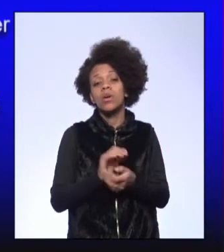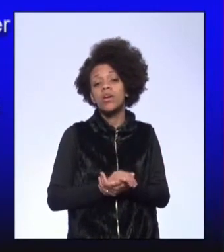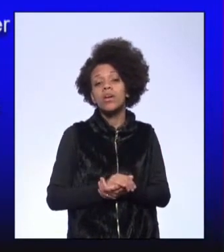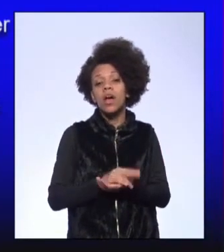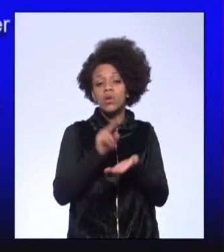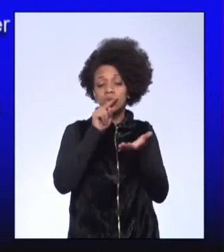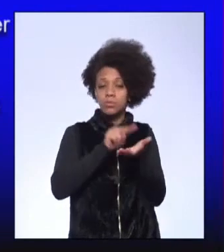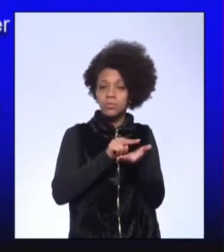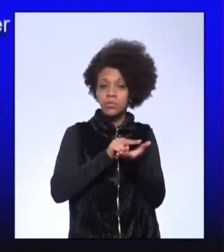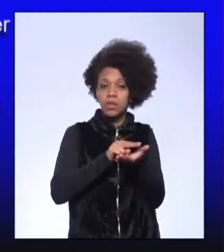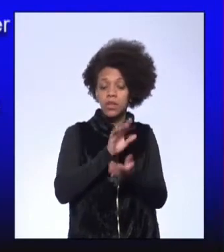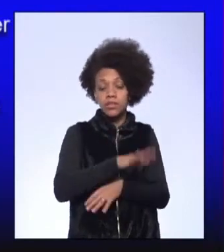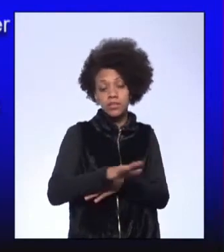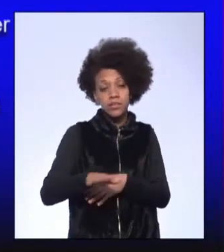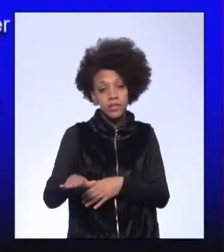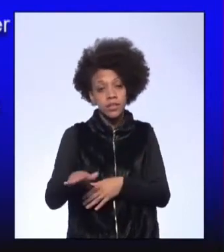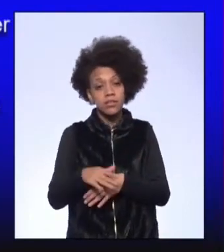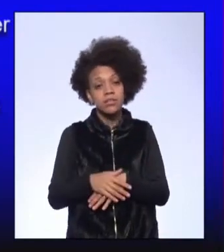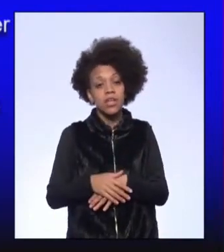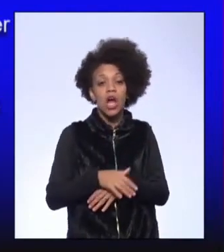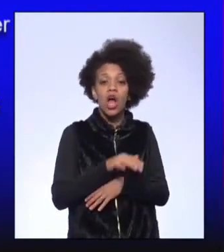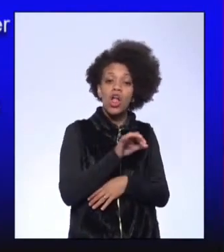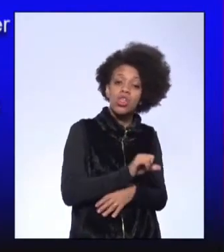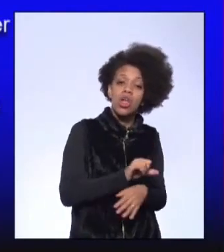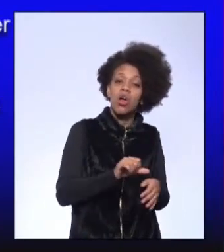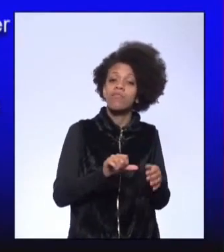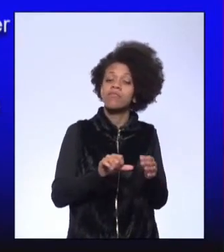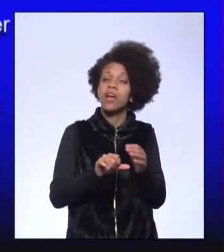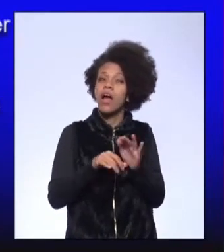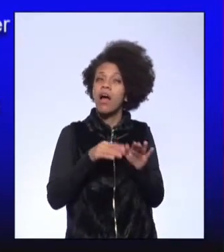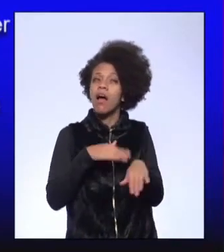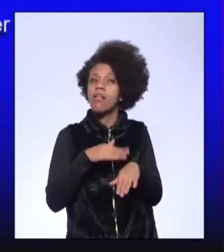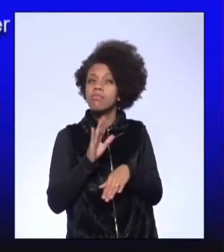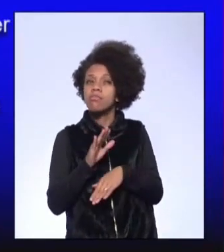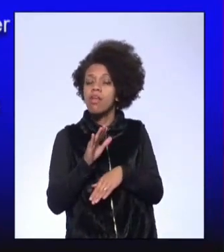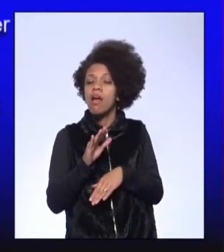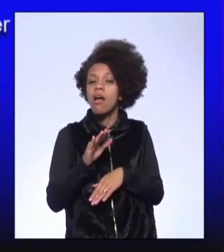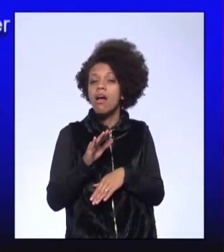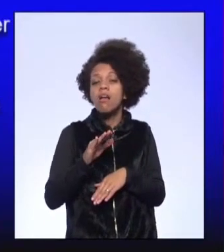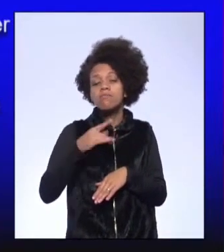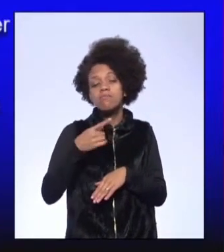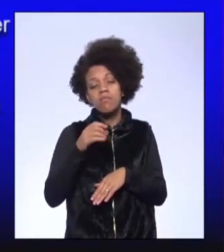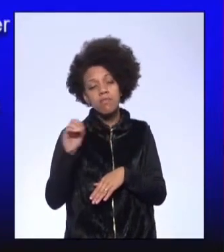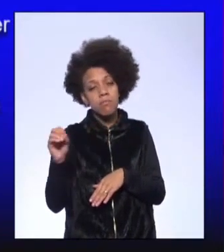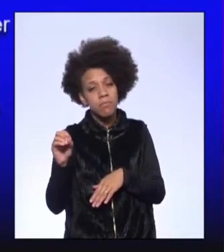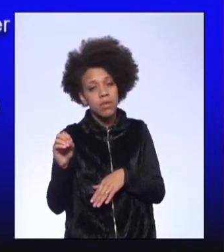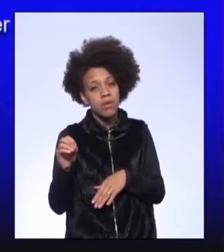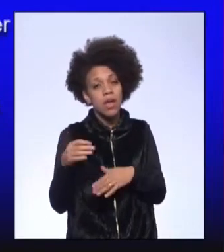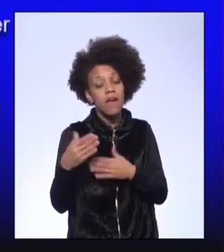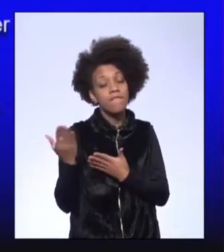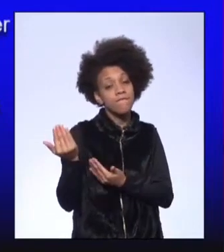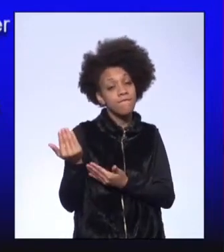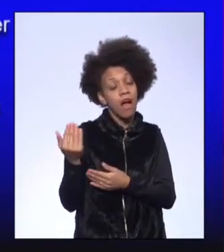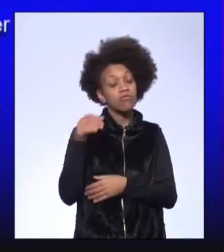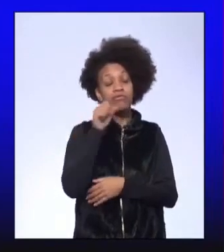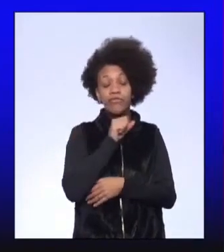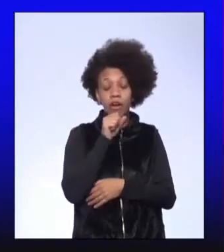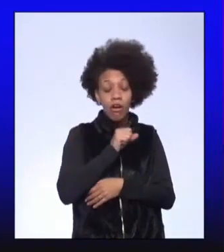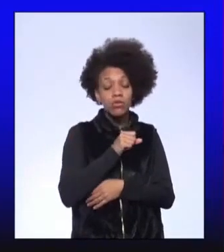hospitalização em crianças, que foi de 9 para 100 mil, versus 230 para 100 mil em